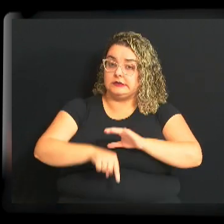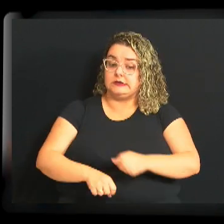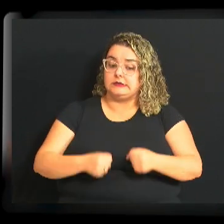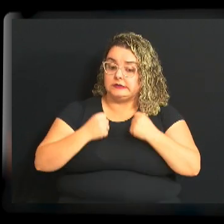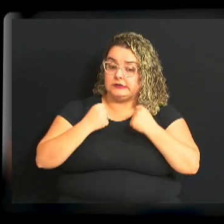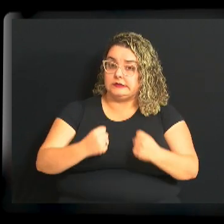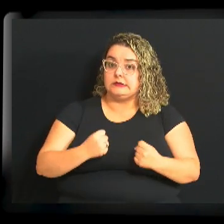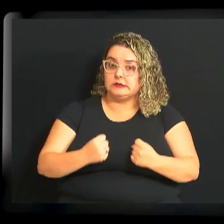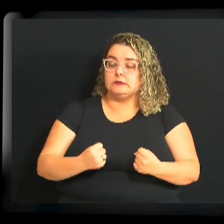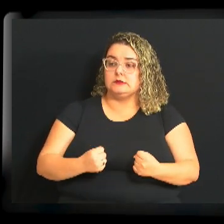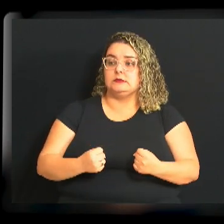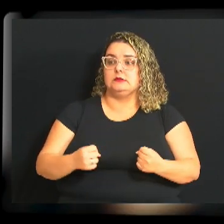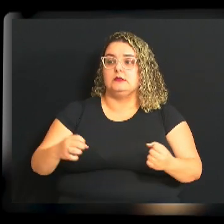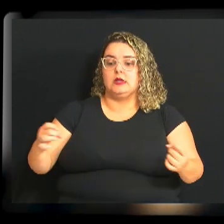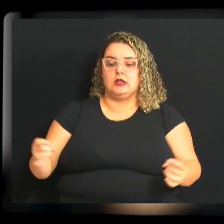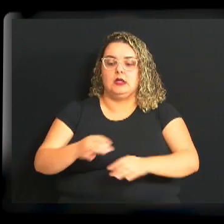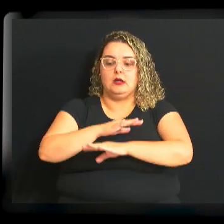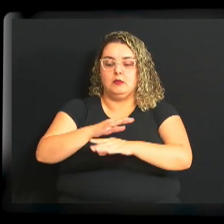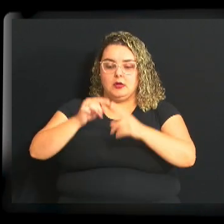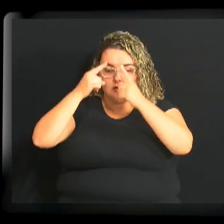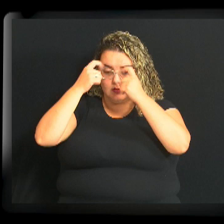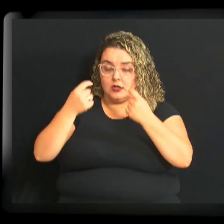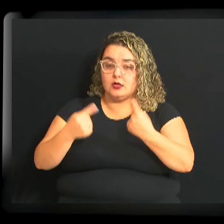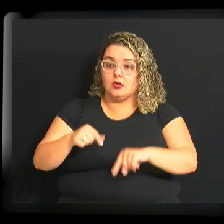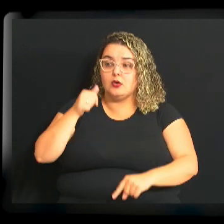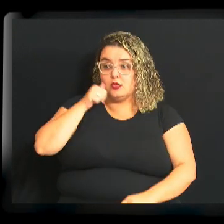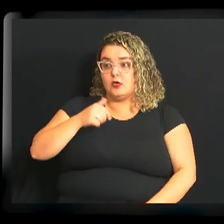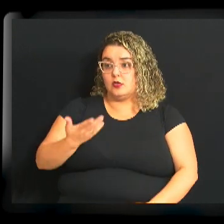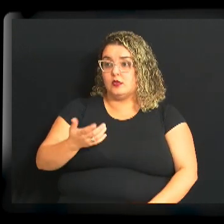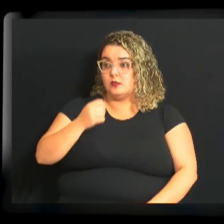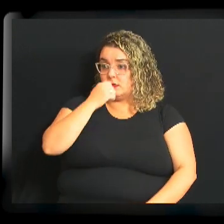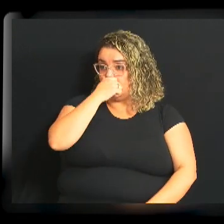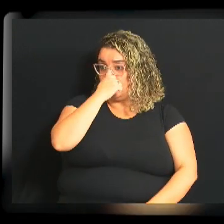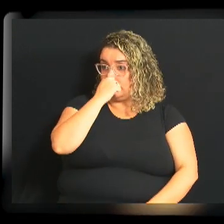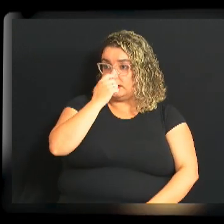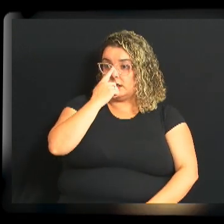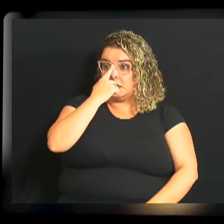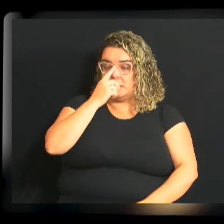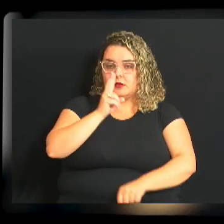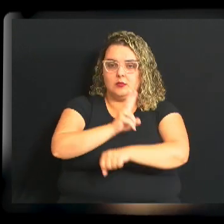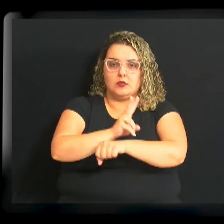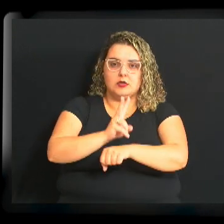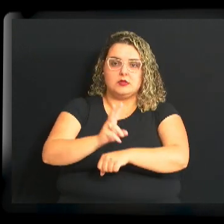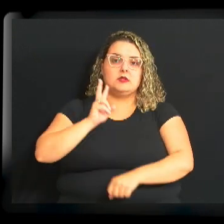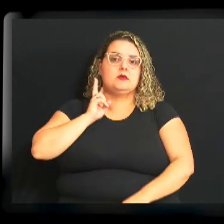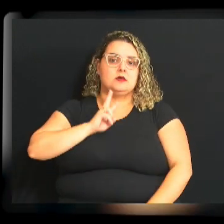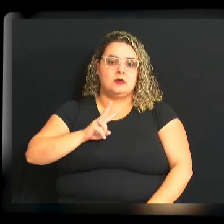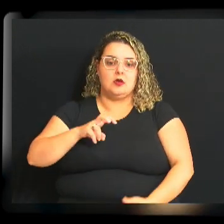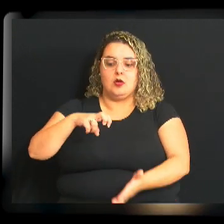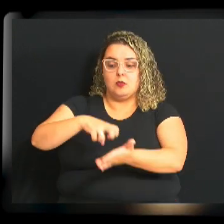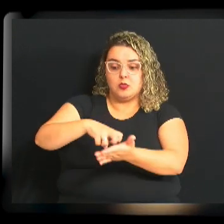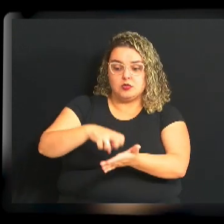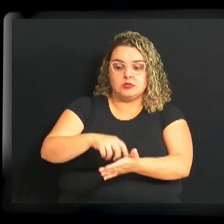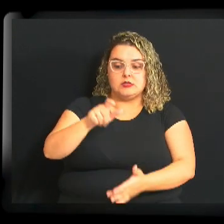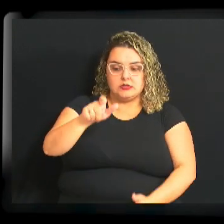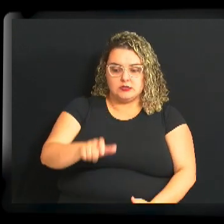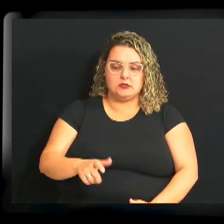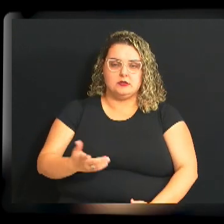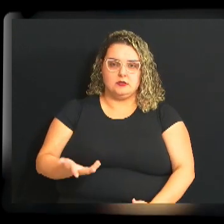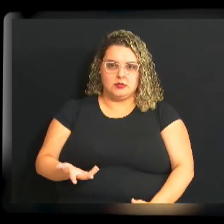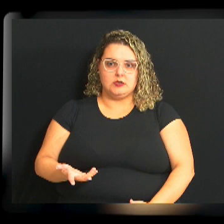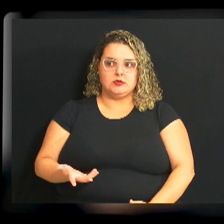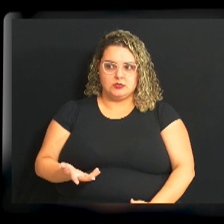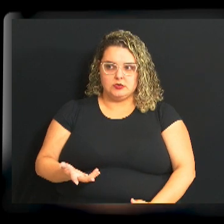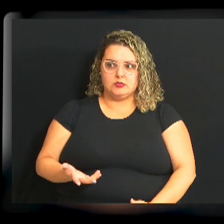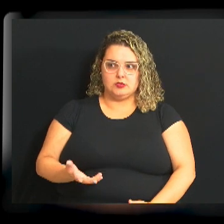da violência contra a mulher, né? No que diz respeito também à proteção da vítima, à punição do agressor, né?